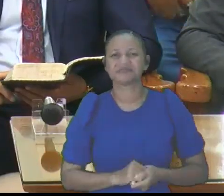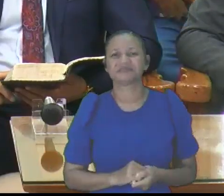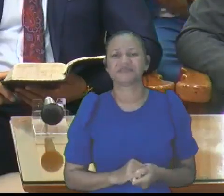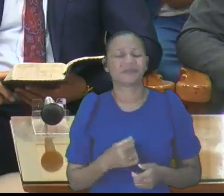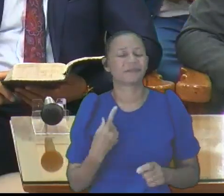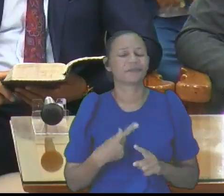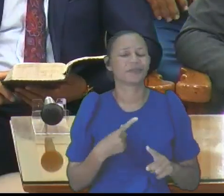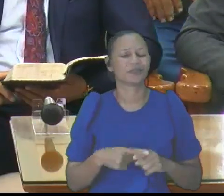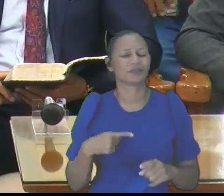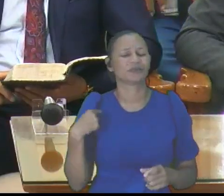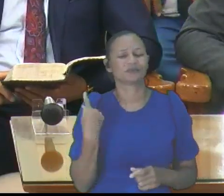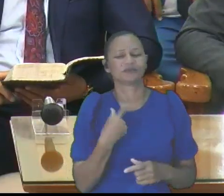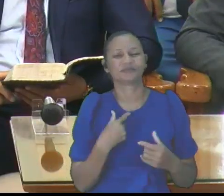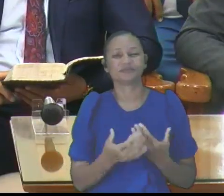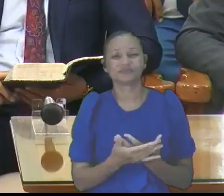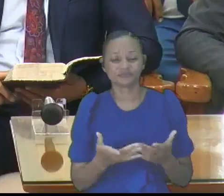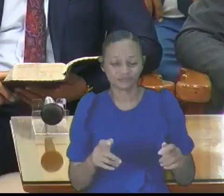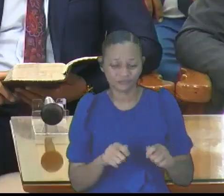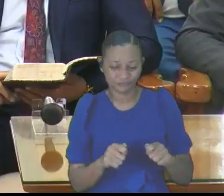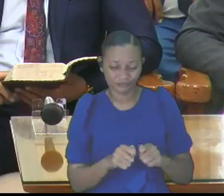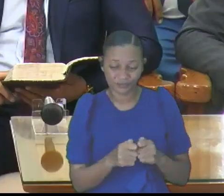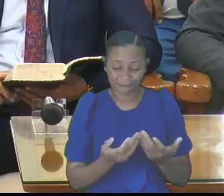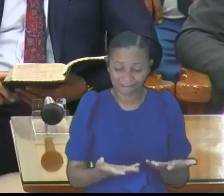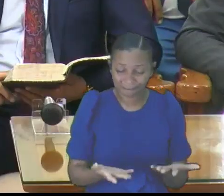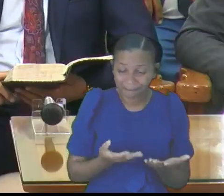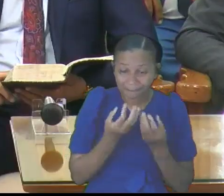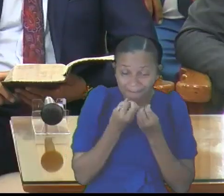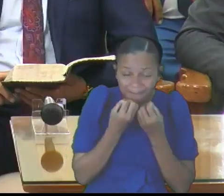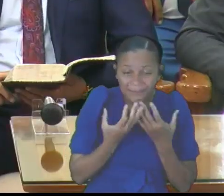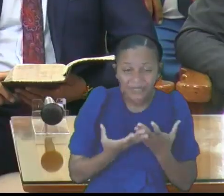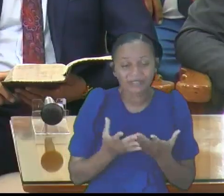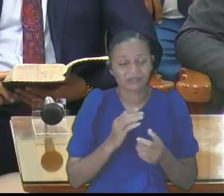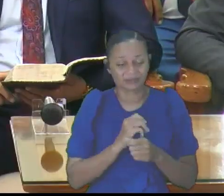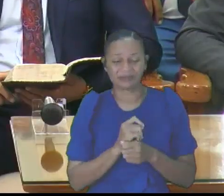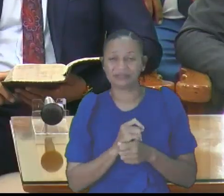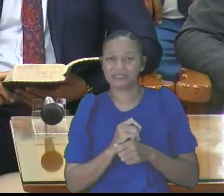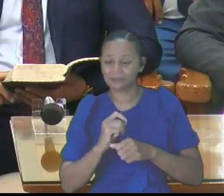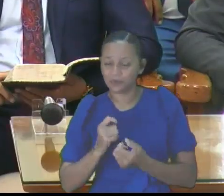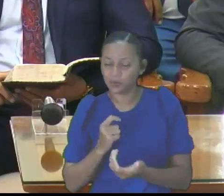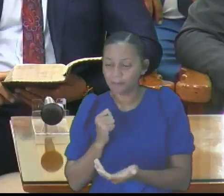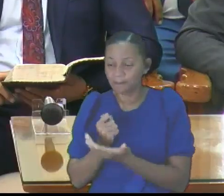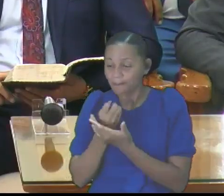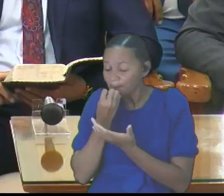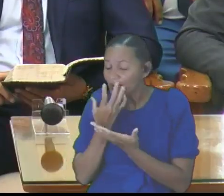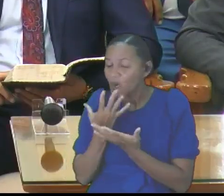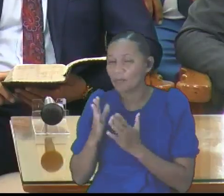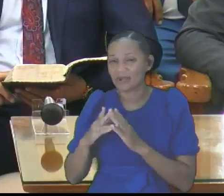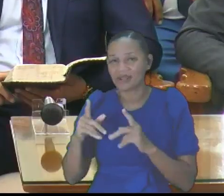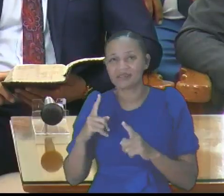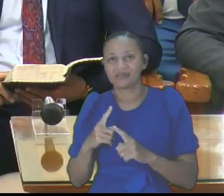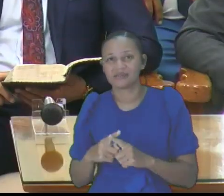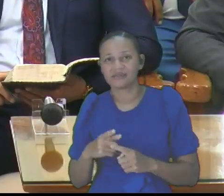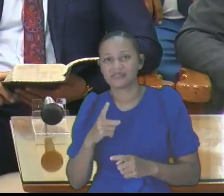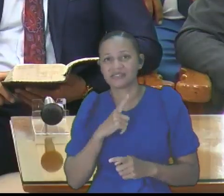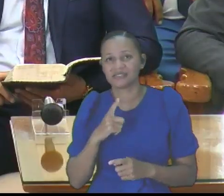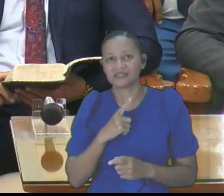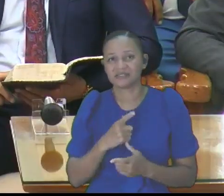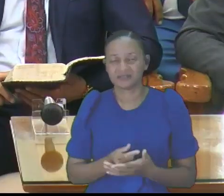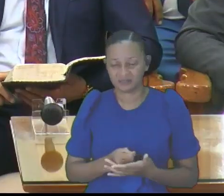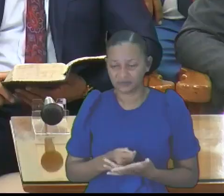E por que a gente tem para comprar o bem da igreja de Barra de São Miguel? Para o bem daquela igreja, nós tivemos que